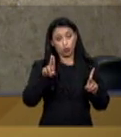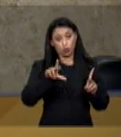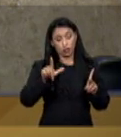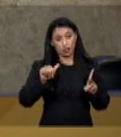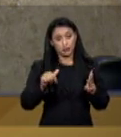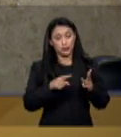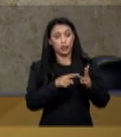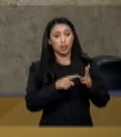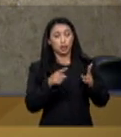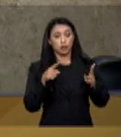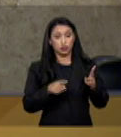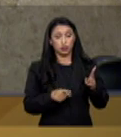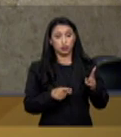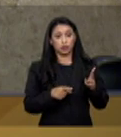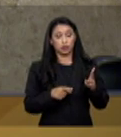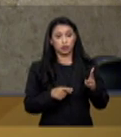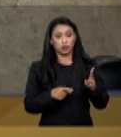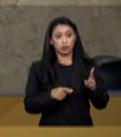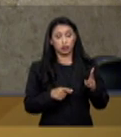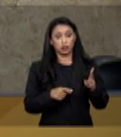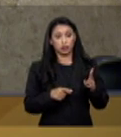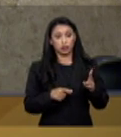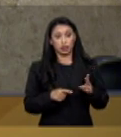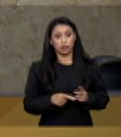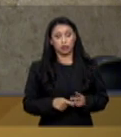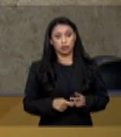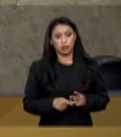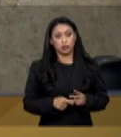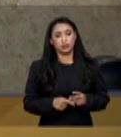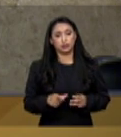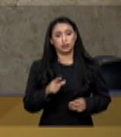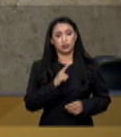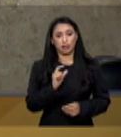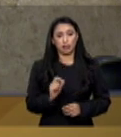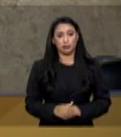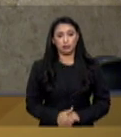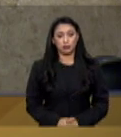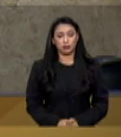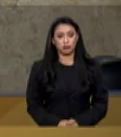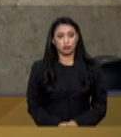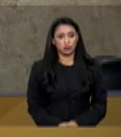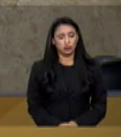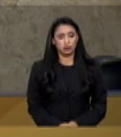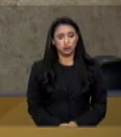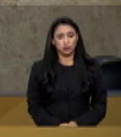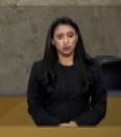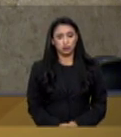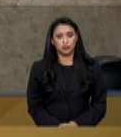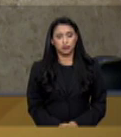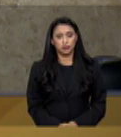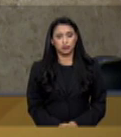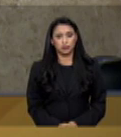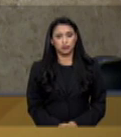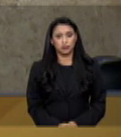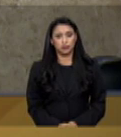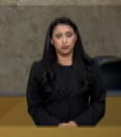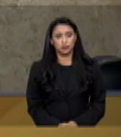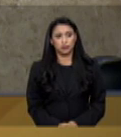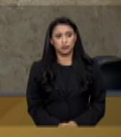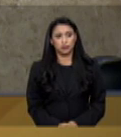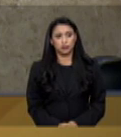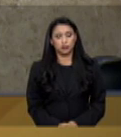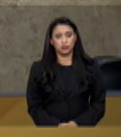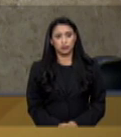o terceiro agravante é Luiz Inácio Lula da Silva. Então, eu passo a